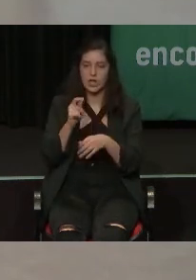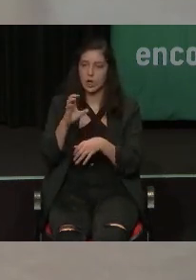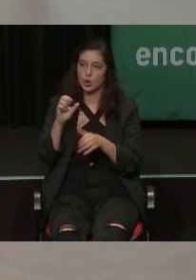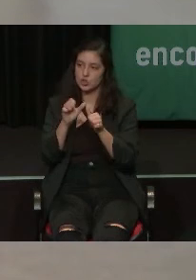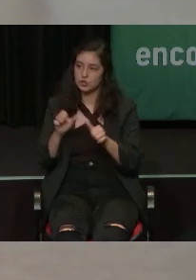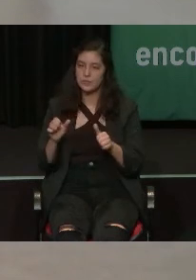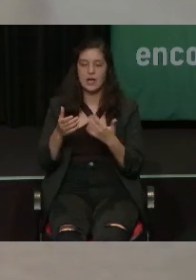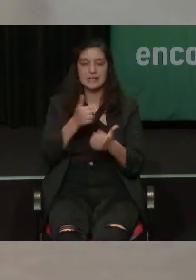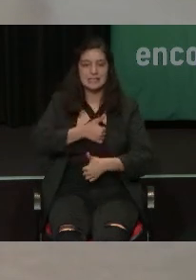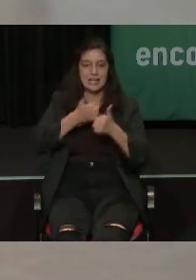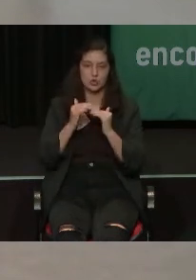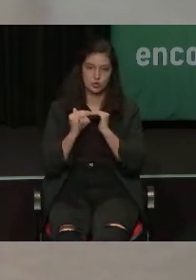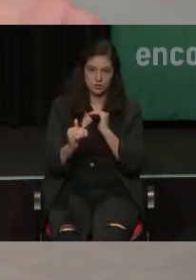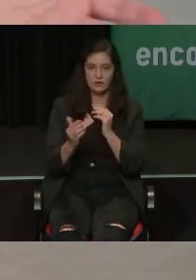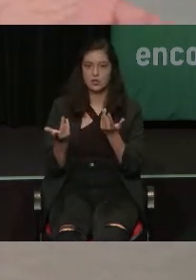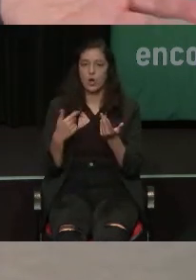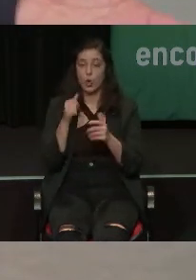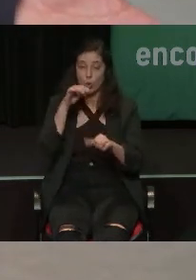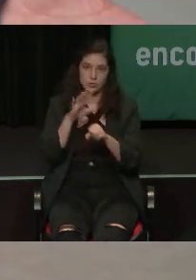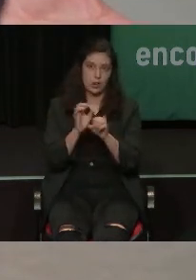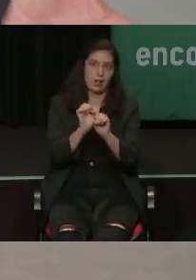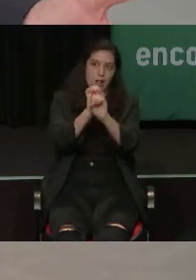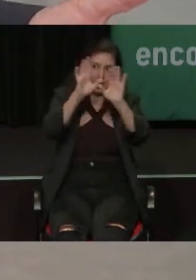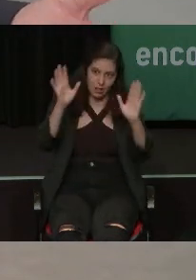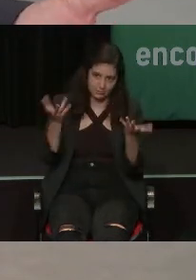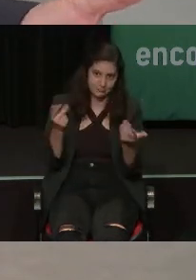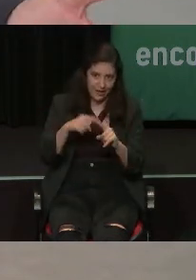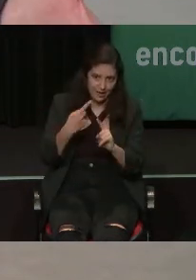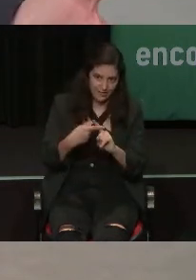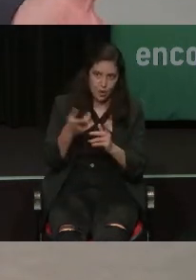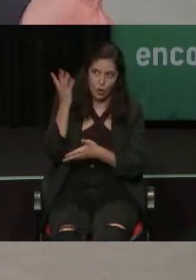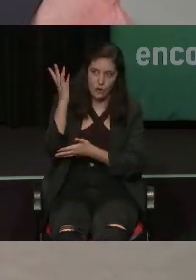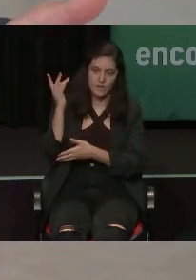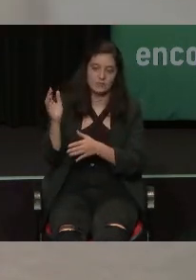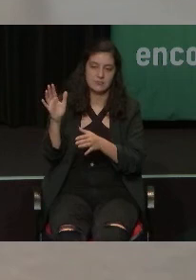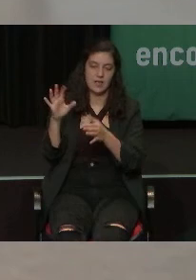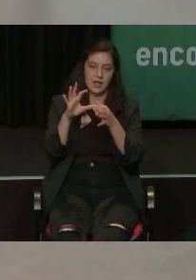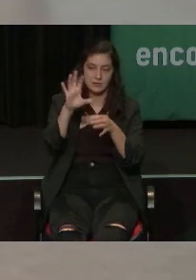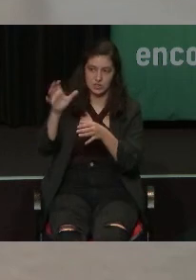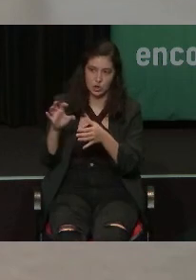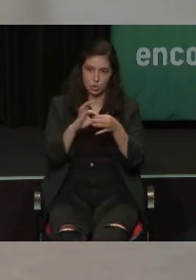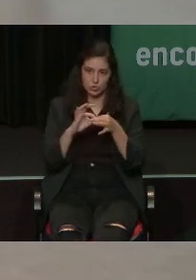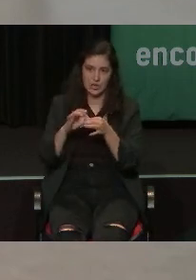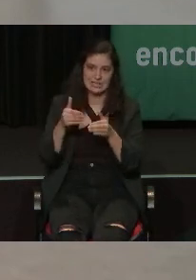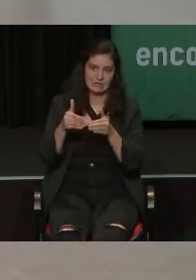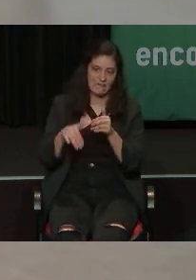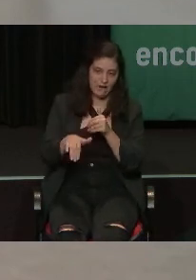cidades sustentáveis, os oceanos, claro, este ano da Conferência das Nações Unidas, dentro de